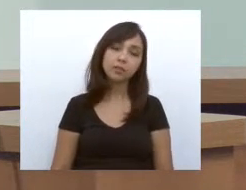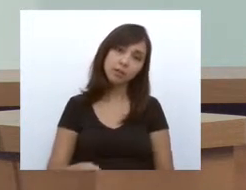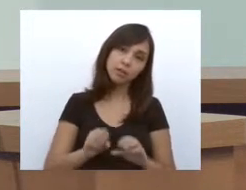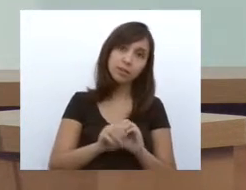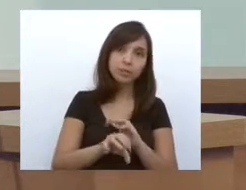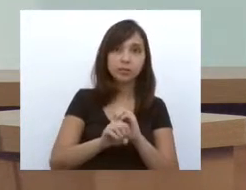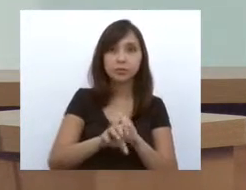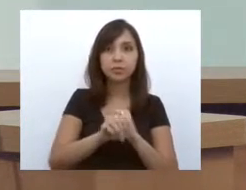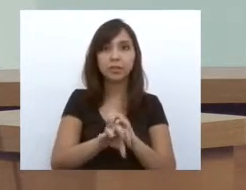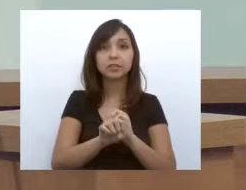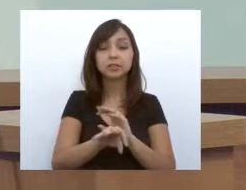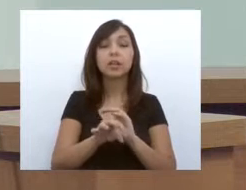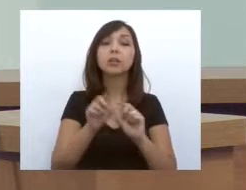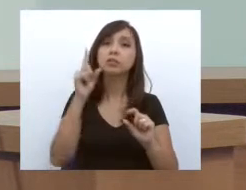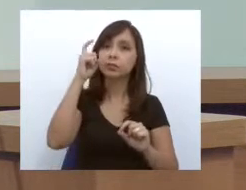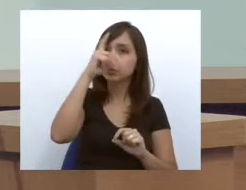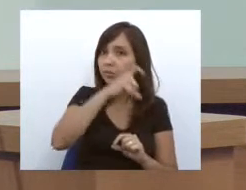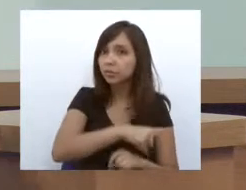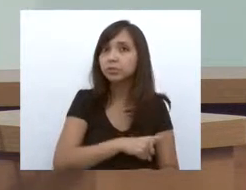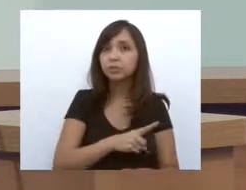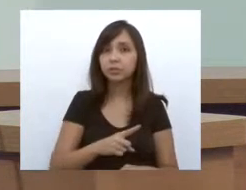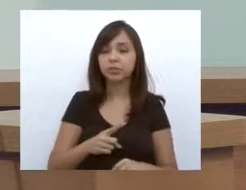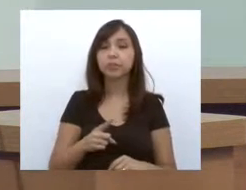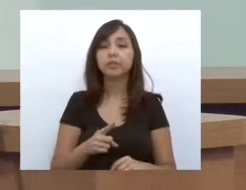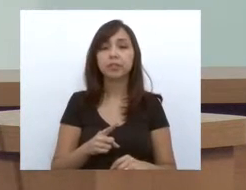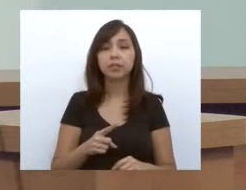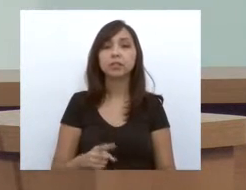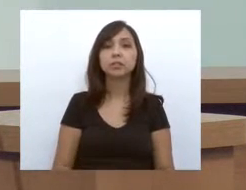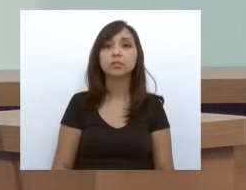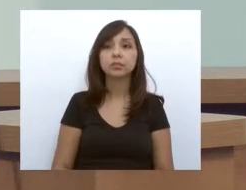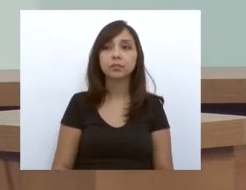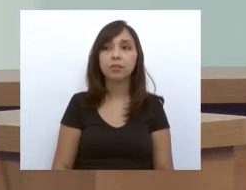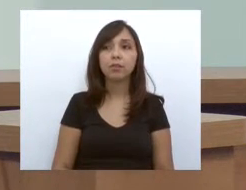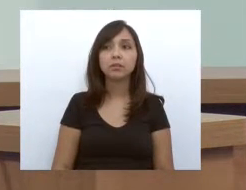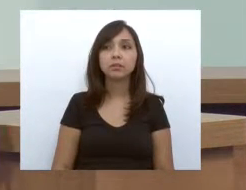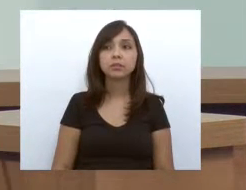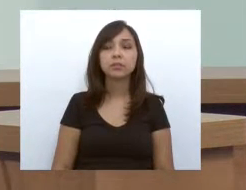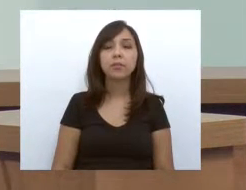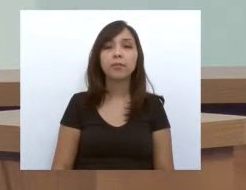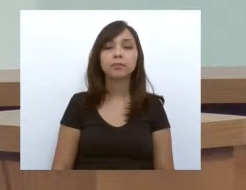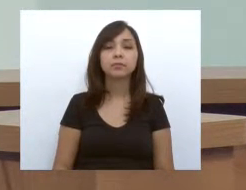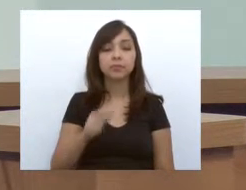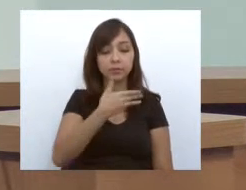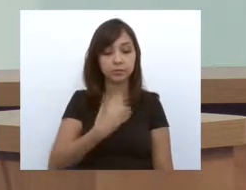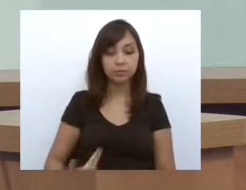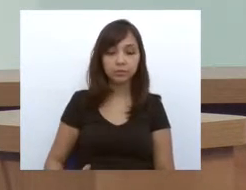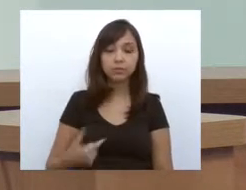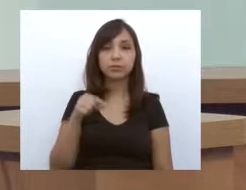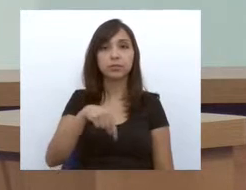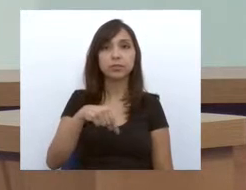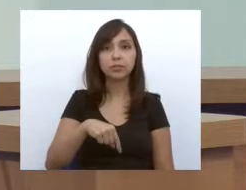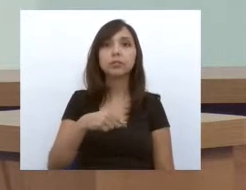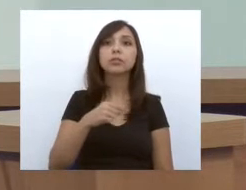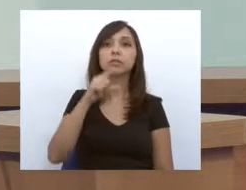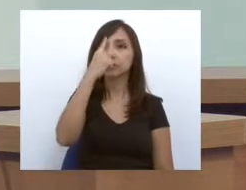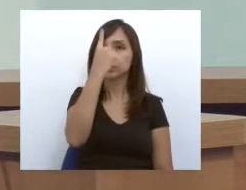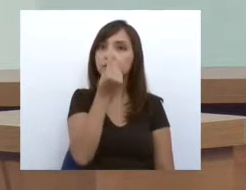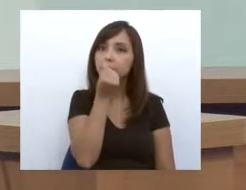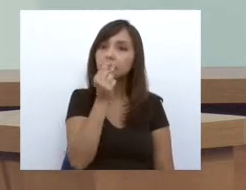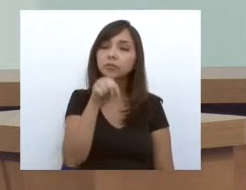está sofrendo um ataque agressivo e feroz do governador do Estado de São Paulo, Geraldo